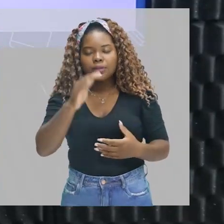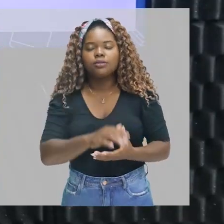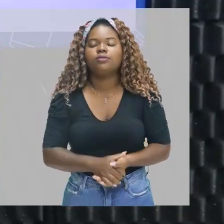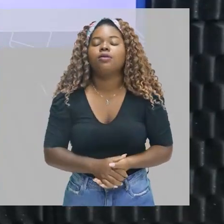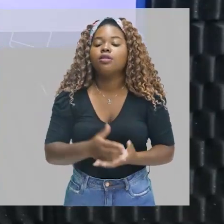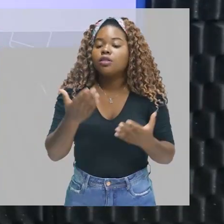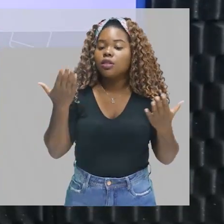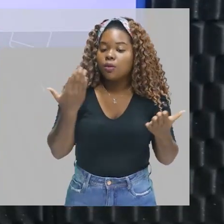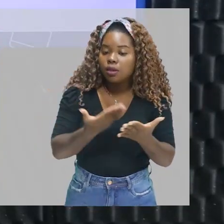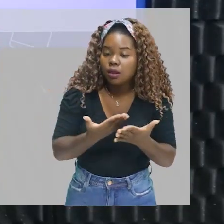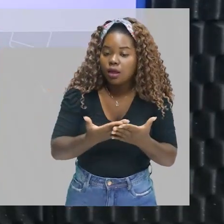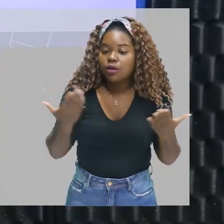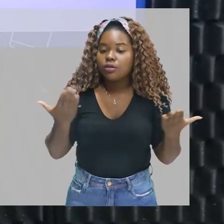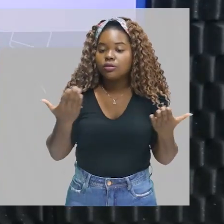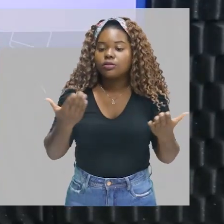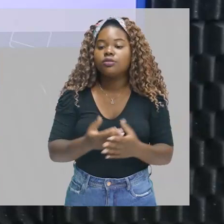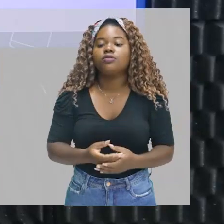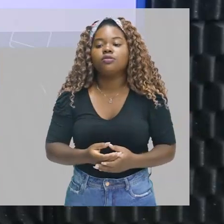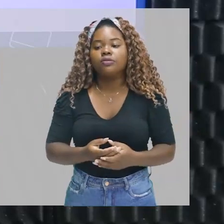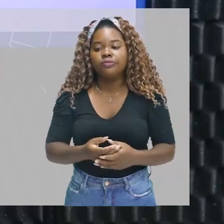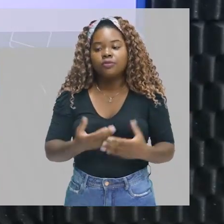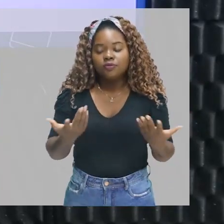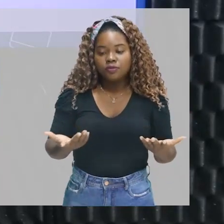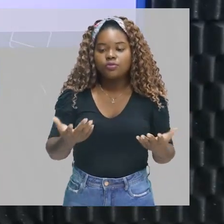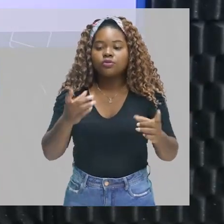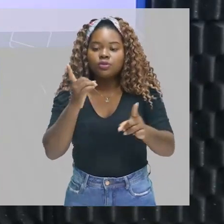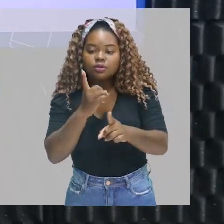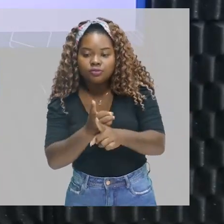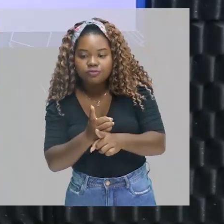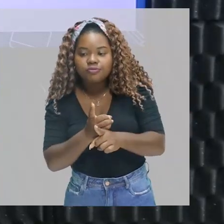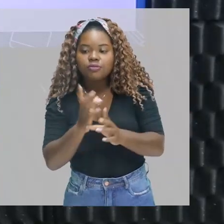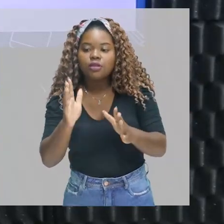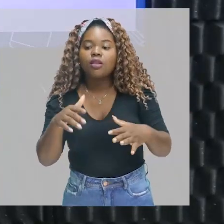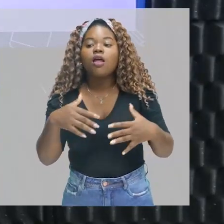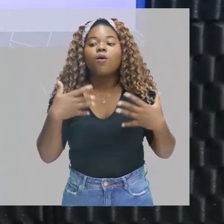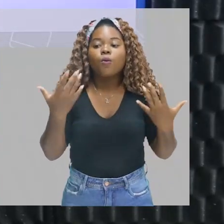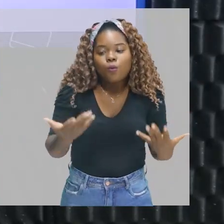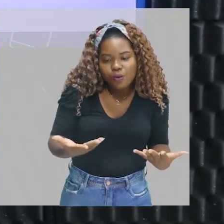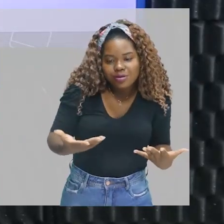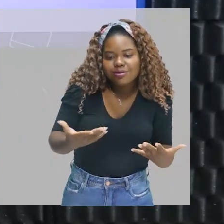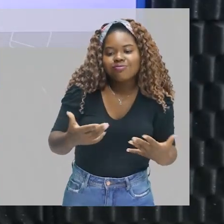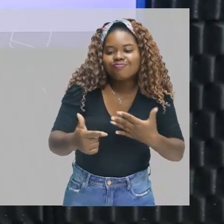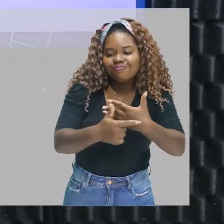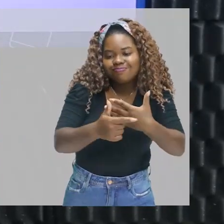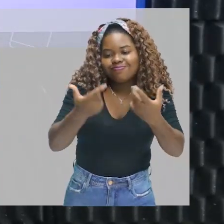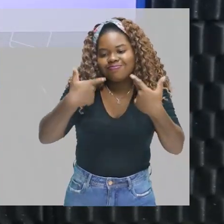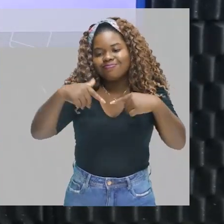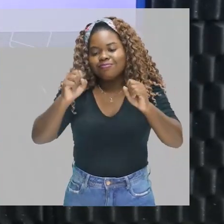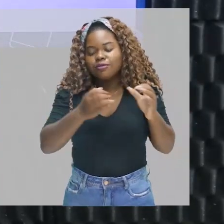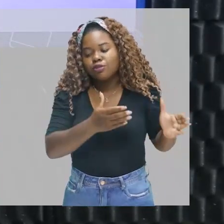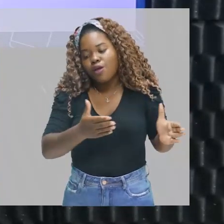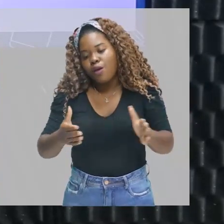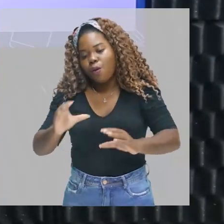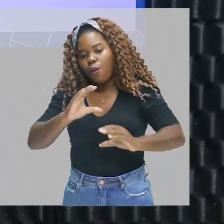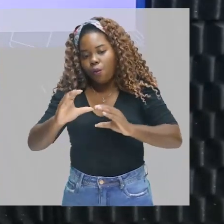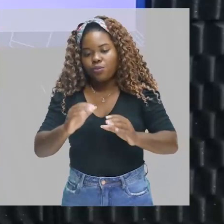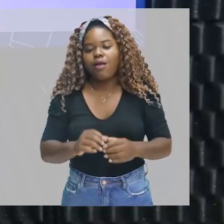Então, na aula de hoje, vamos descobrir quais são as funções da linguagem e todo esse processo de comunicação.